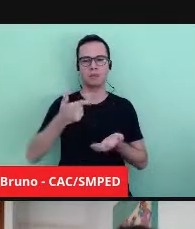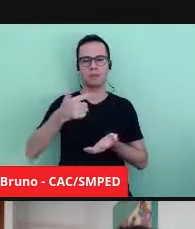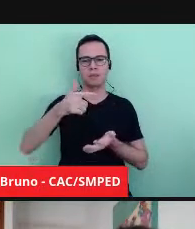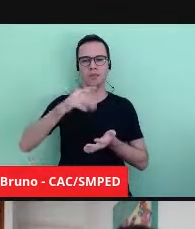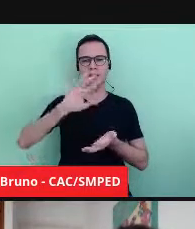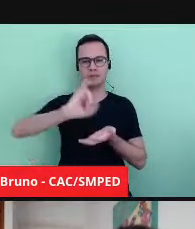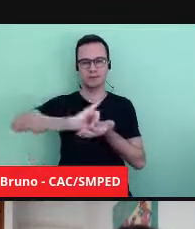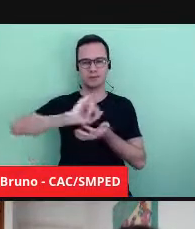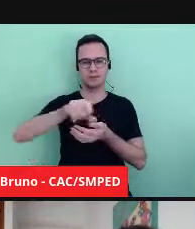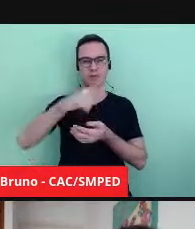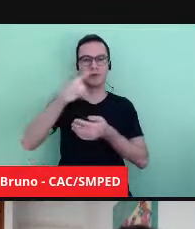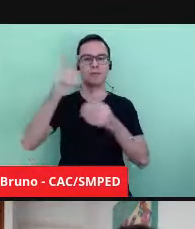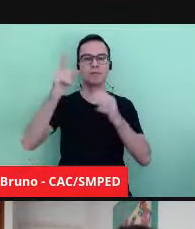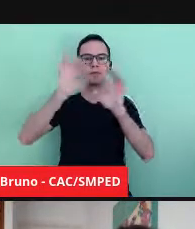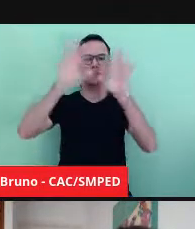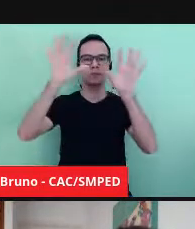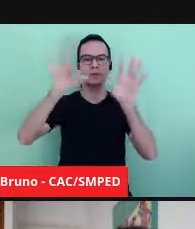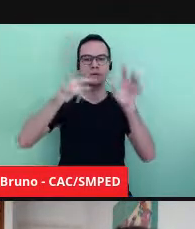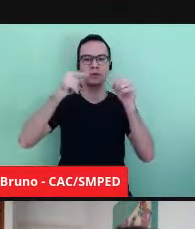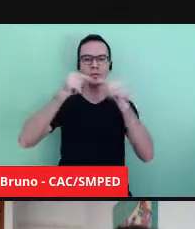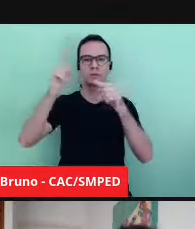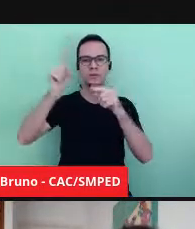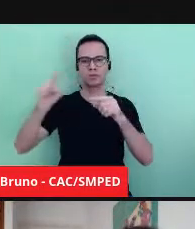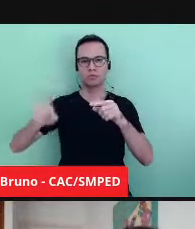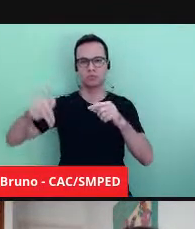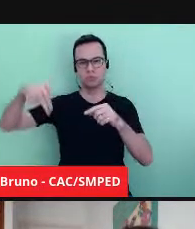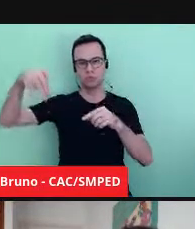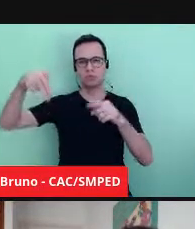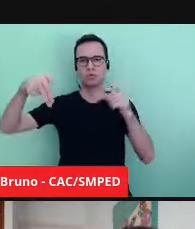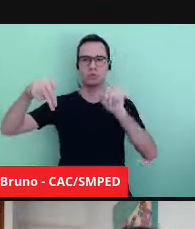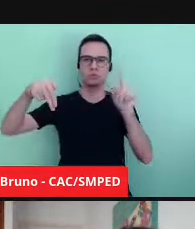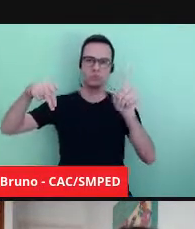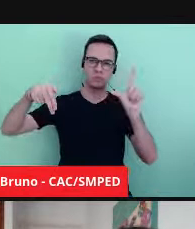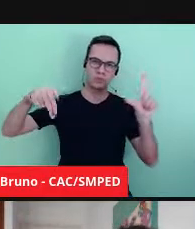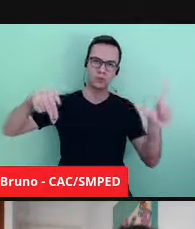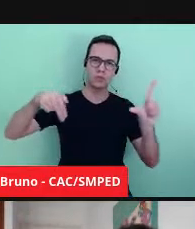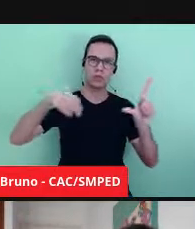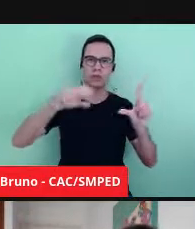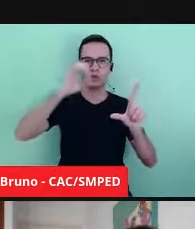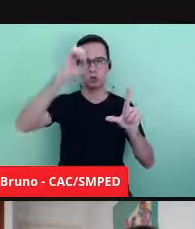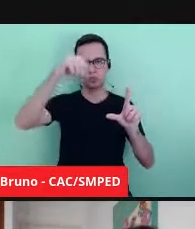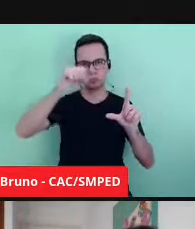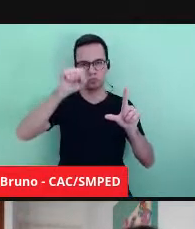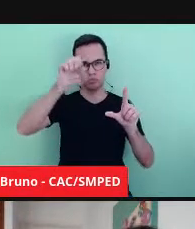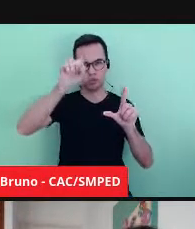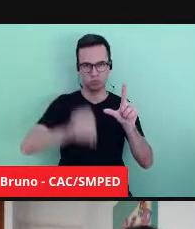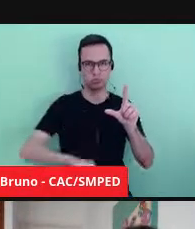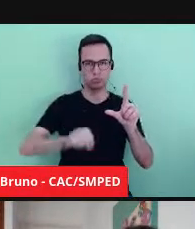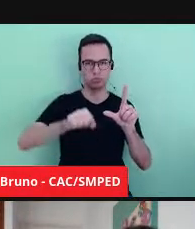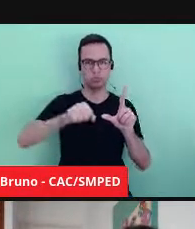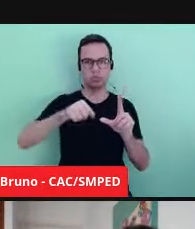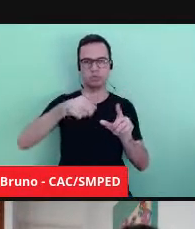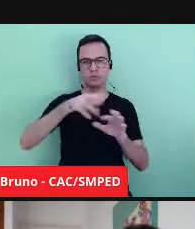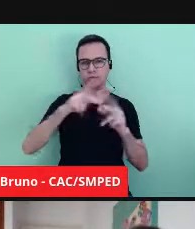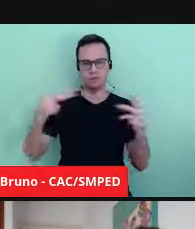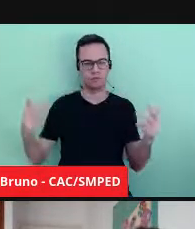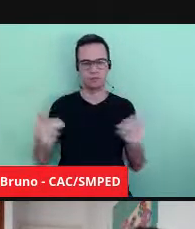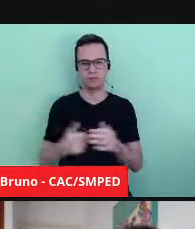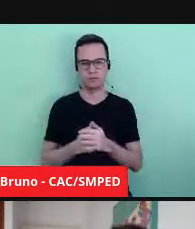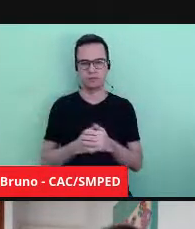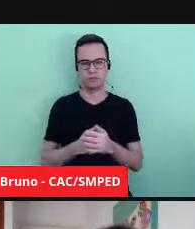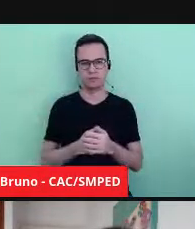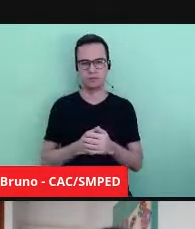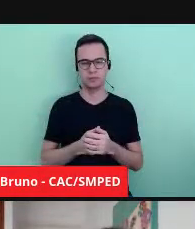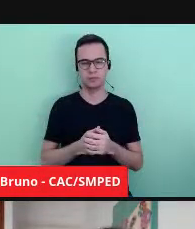expandido que a gente chama, que pega um pouquinho da Zona Norte, um pouquinho da Zona Leste, um pouquinho da Zona Sul e a Zona Oeste, áreas com